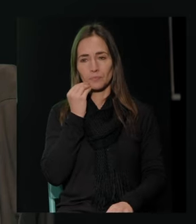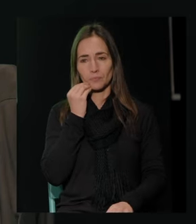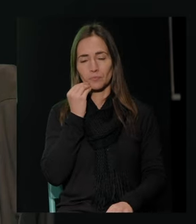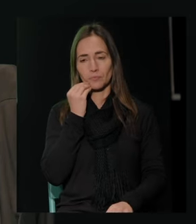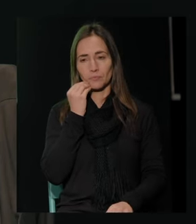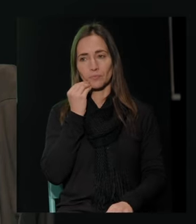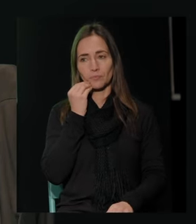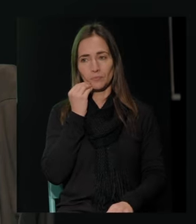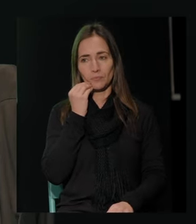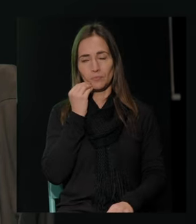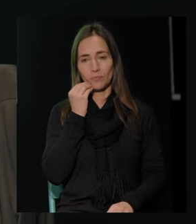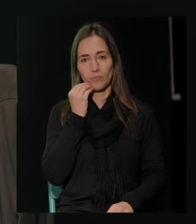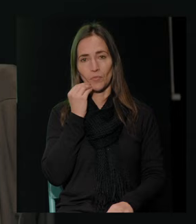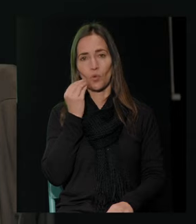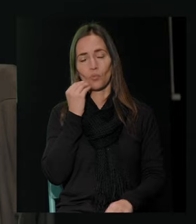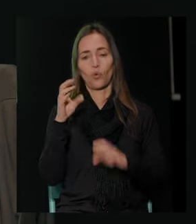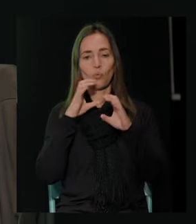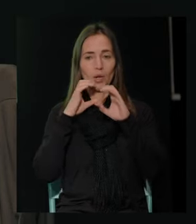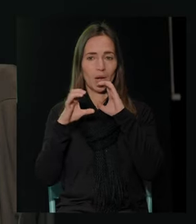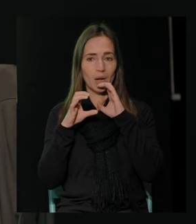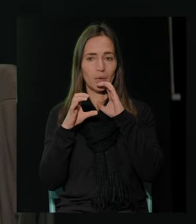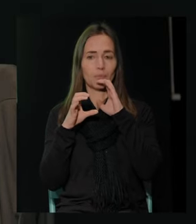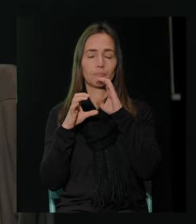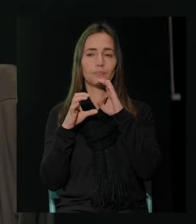a forma como eles como comunicam,